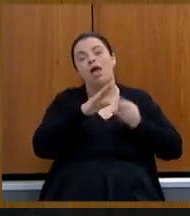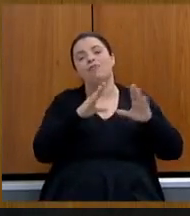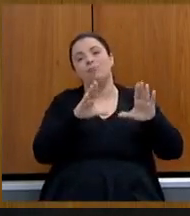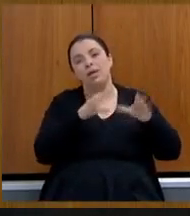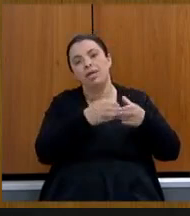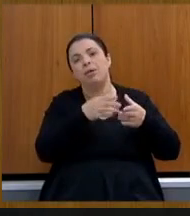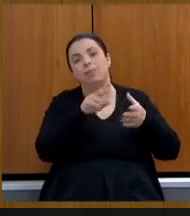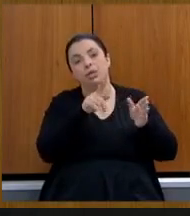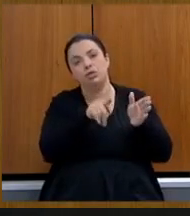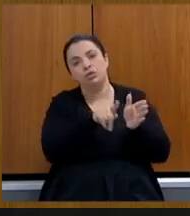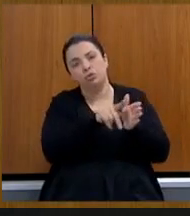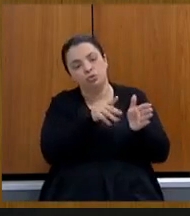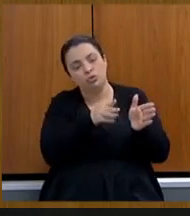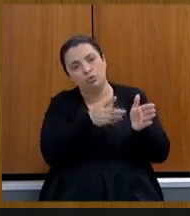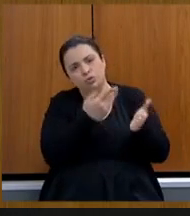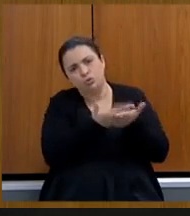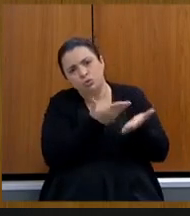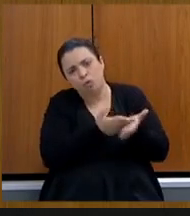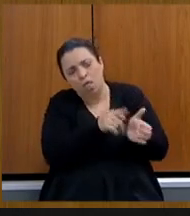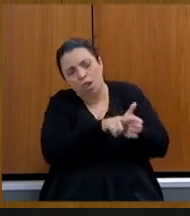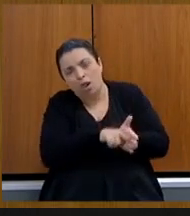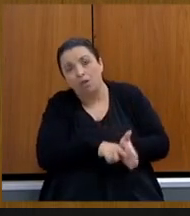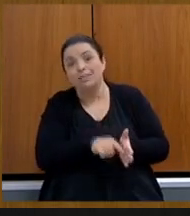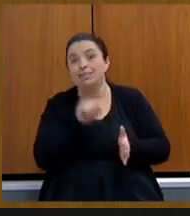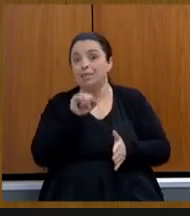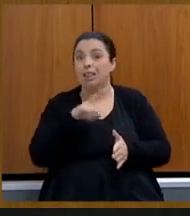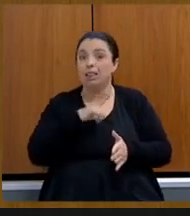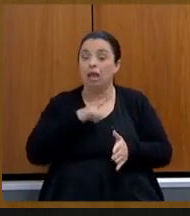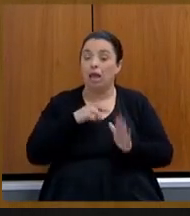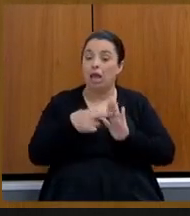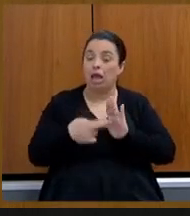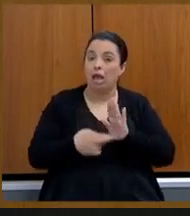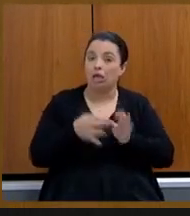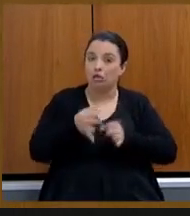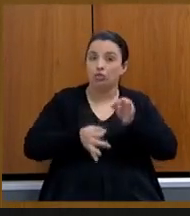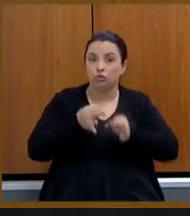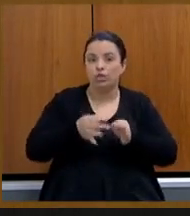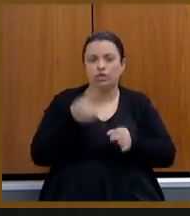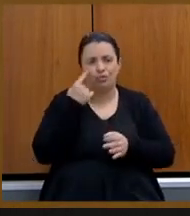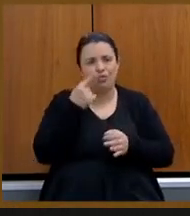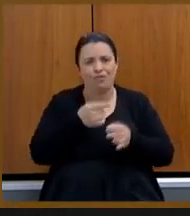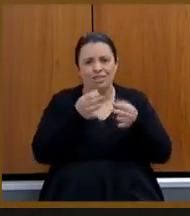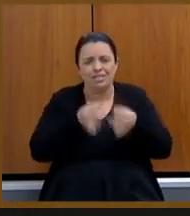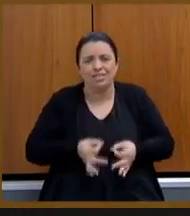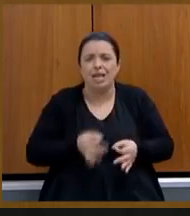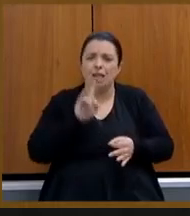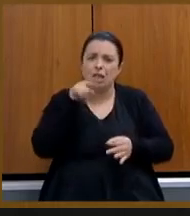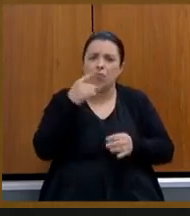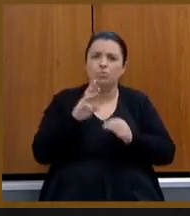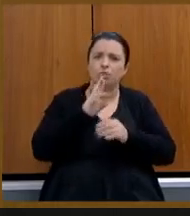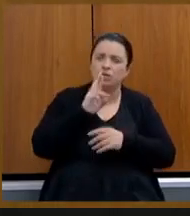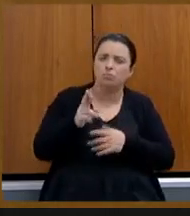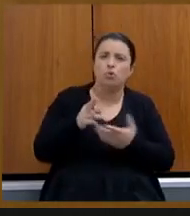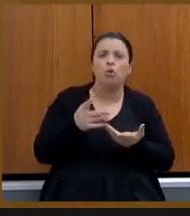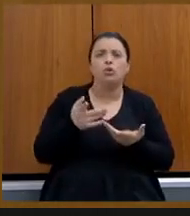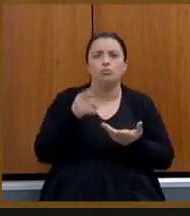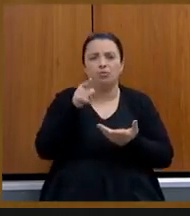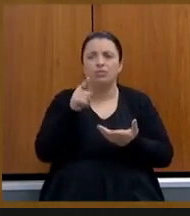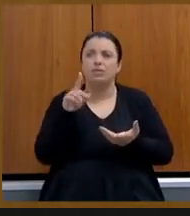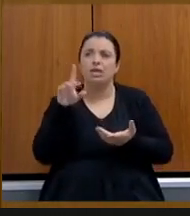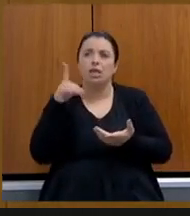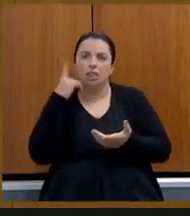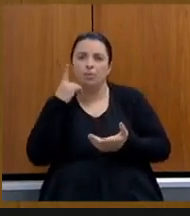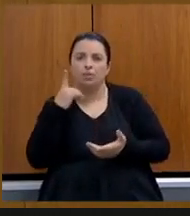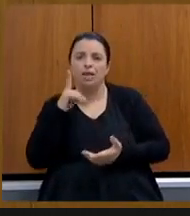tema né se há alguma restrição a deputada vou ver tudo direitinho e a gente atualiza a senhora Deputado José Reis e